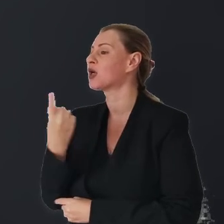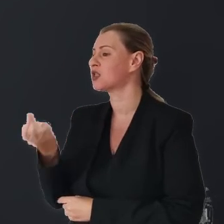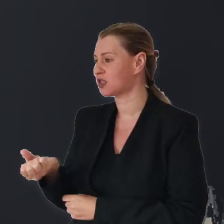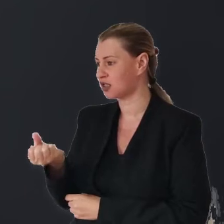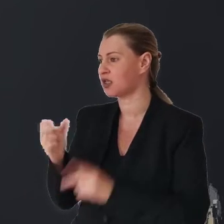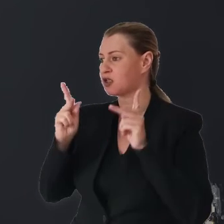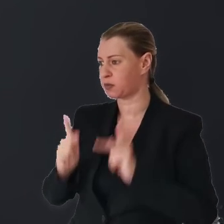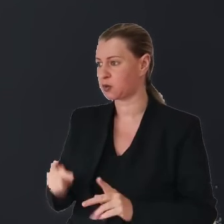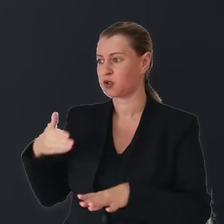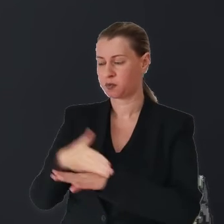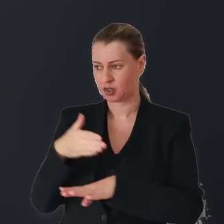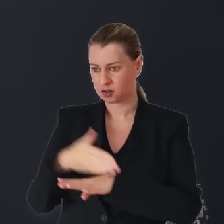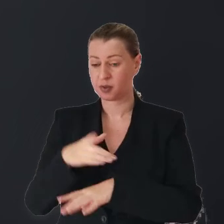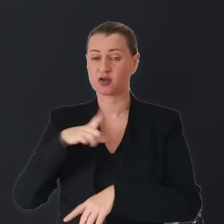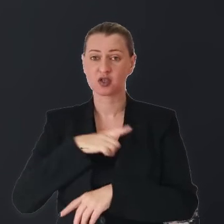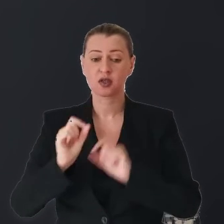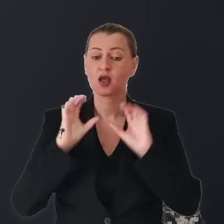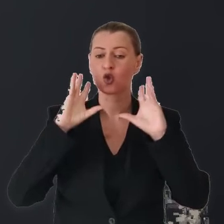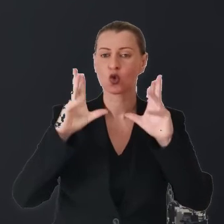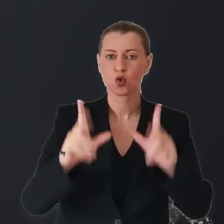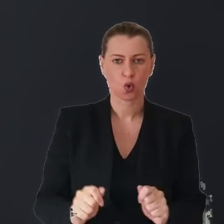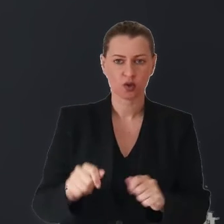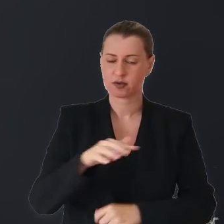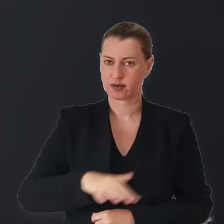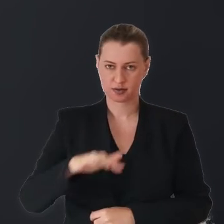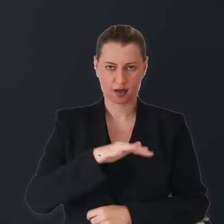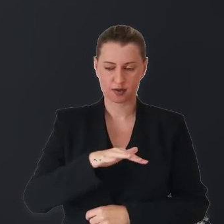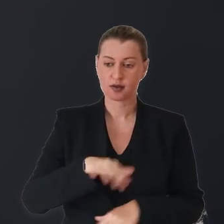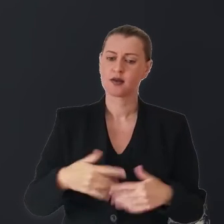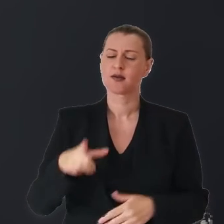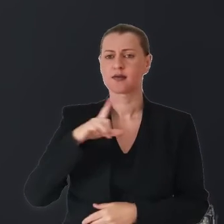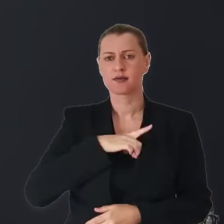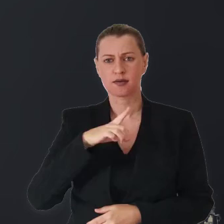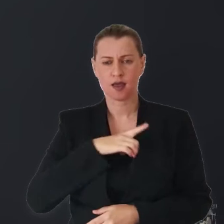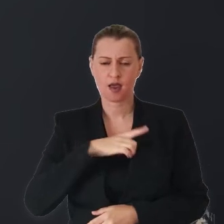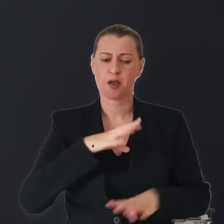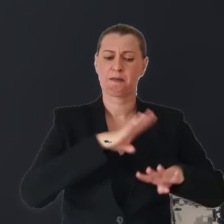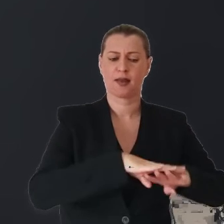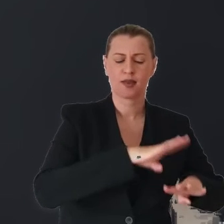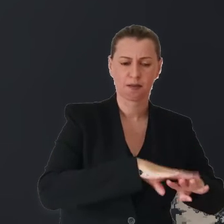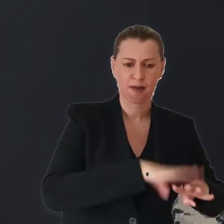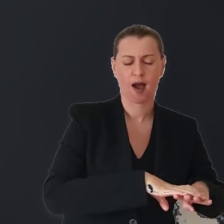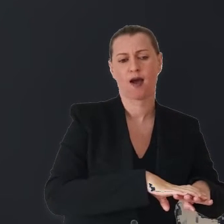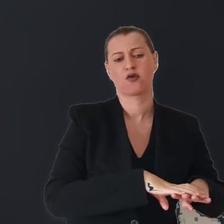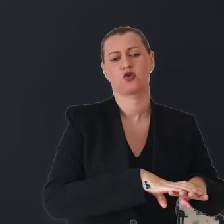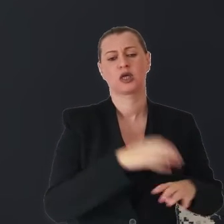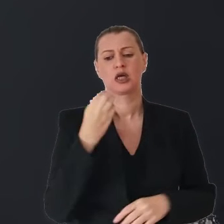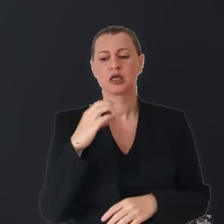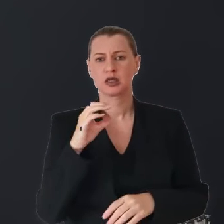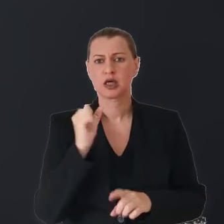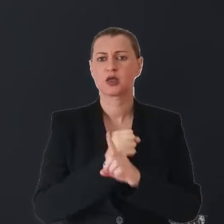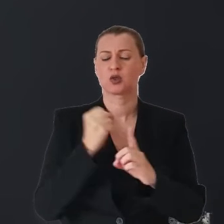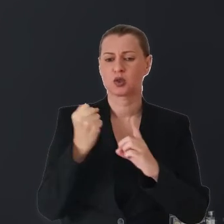16 membros que têm todas as áreas. Então, tem desde as exatas, desde das